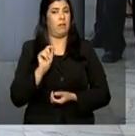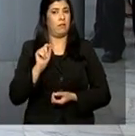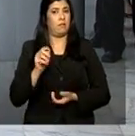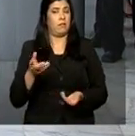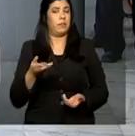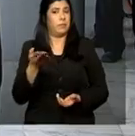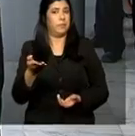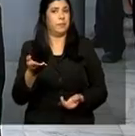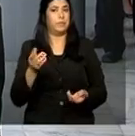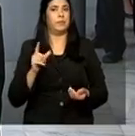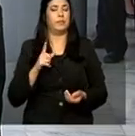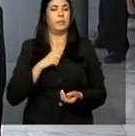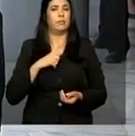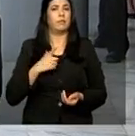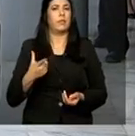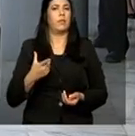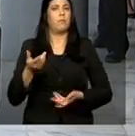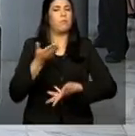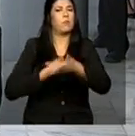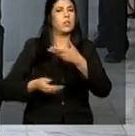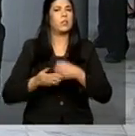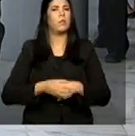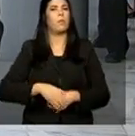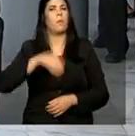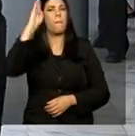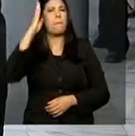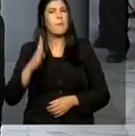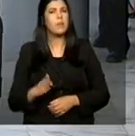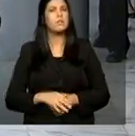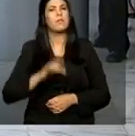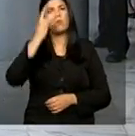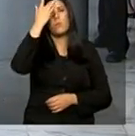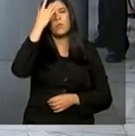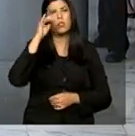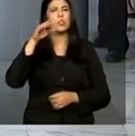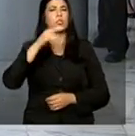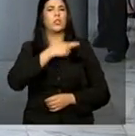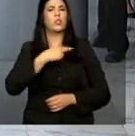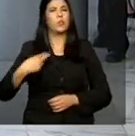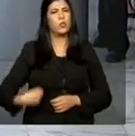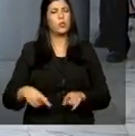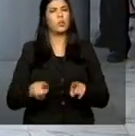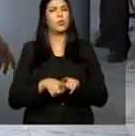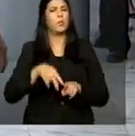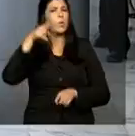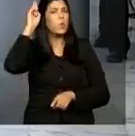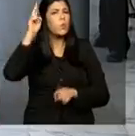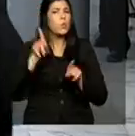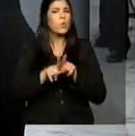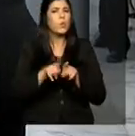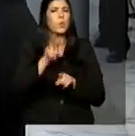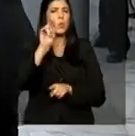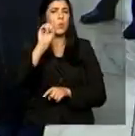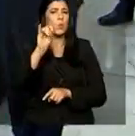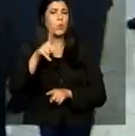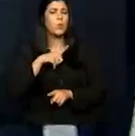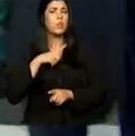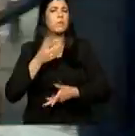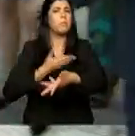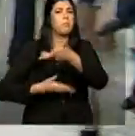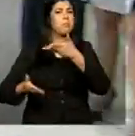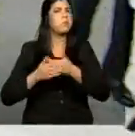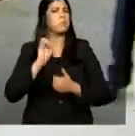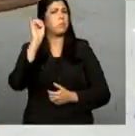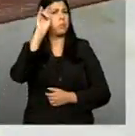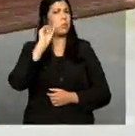iniciativa de Brasil, Rússia, Índia, China e África do Sul, que tem uma história de surgimento bastante interessante. Por quê? Porque